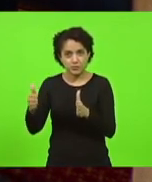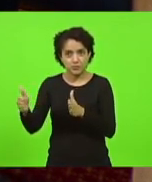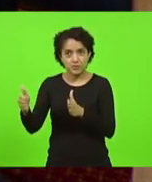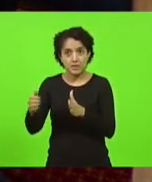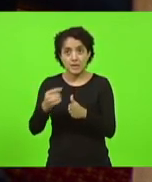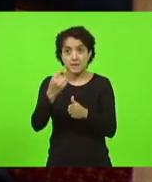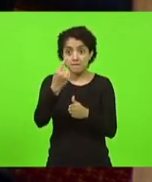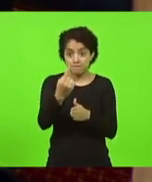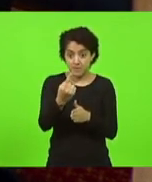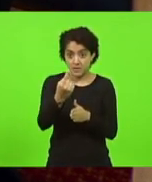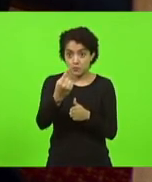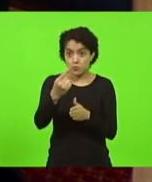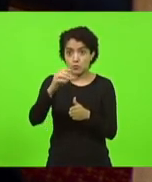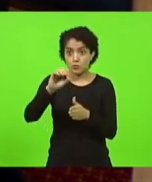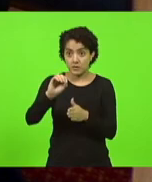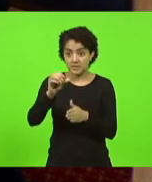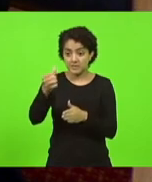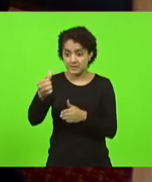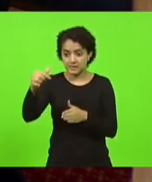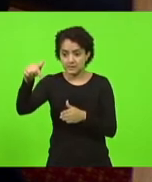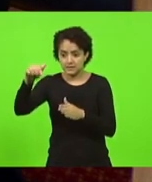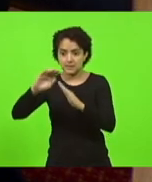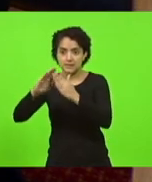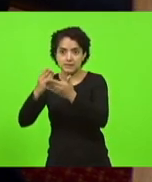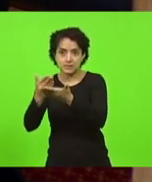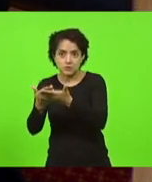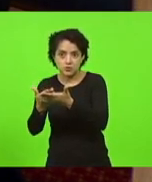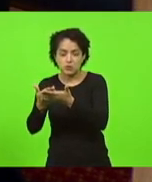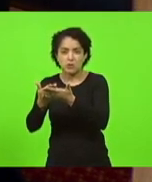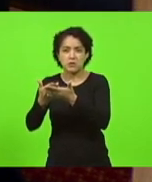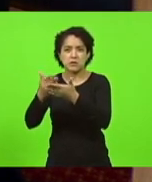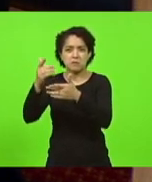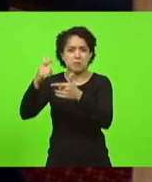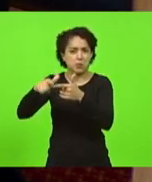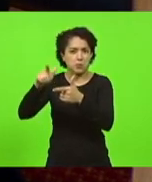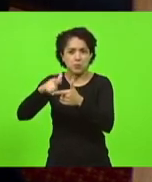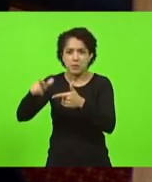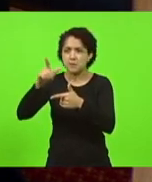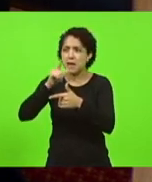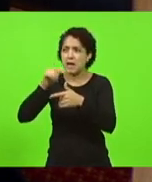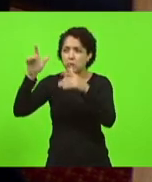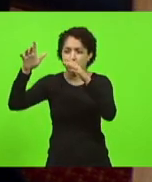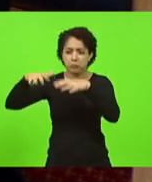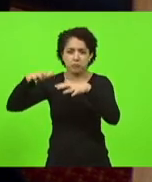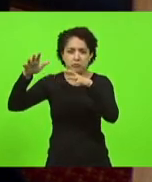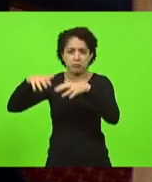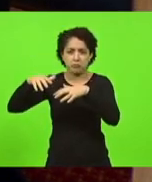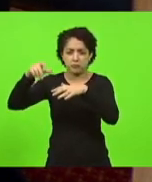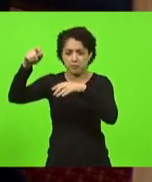1.067 escolas que estavam aí em petição de miséria, escola que chovia dentro com problema